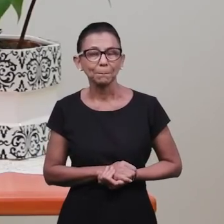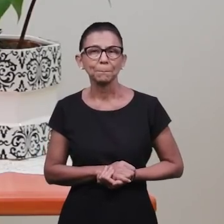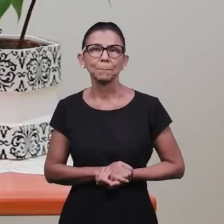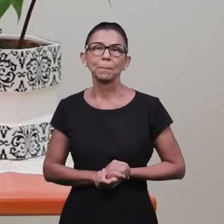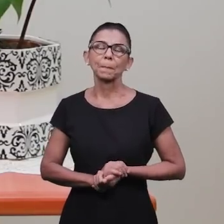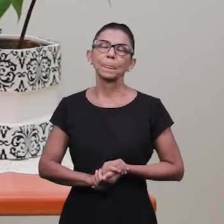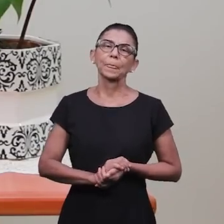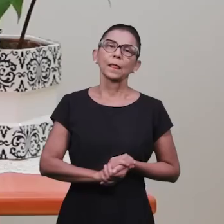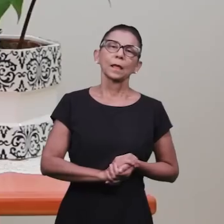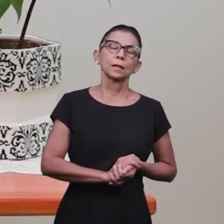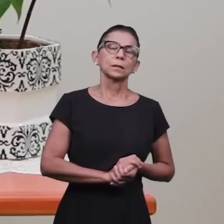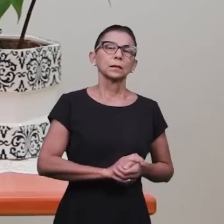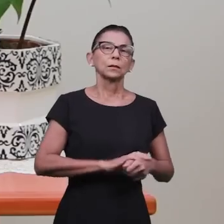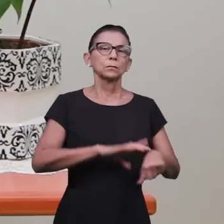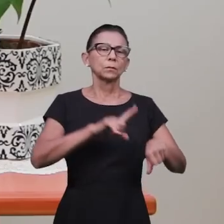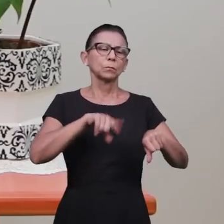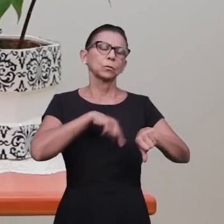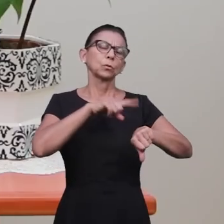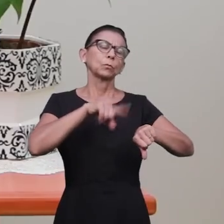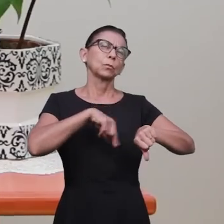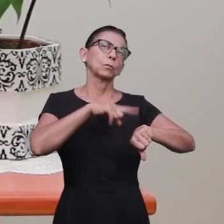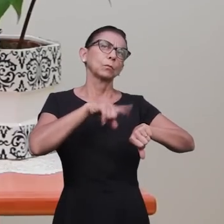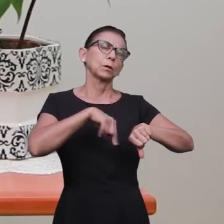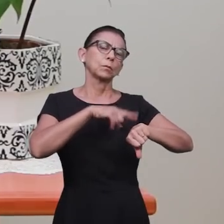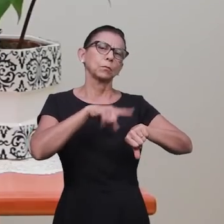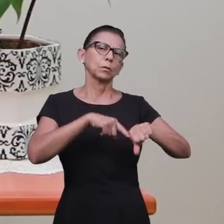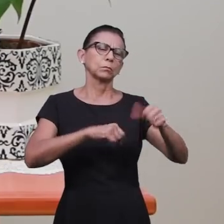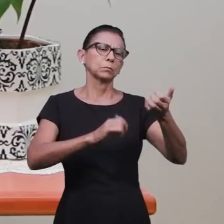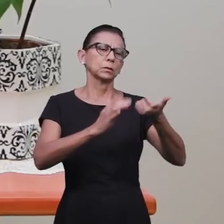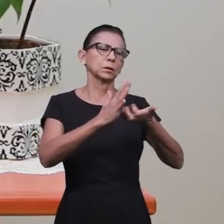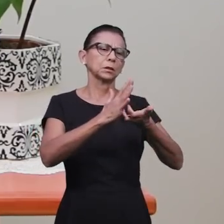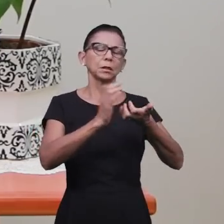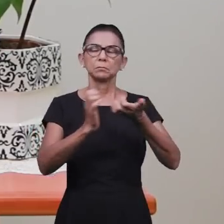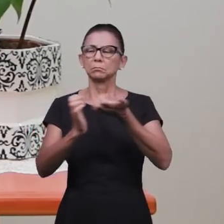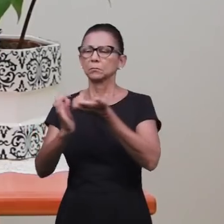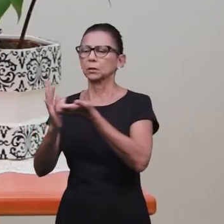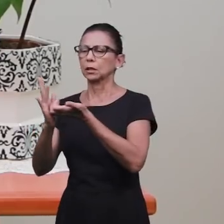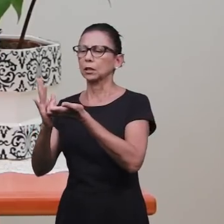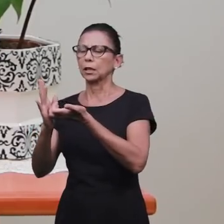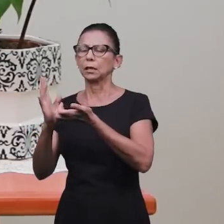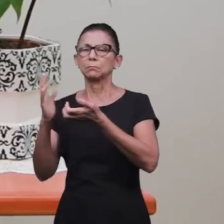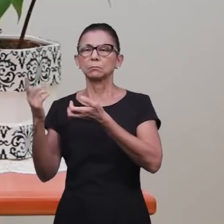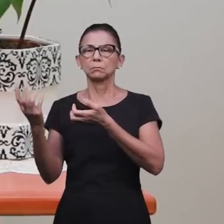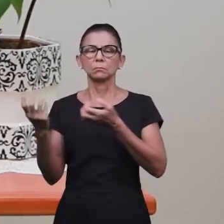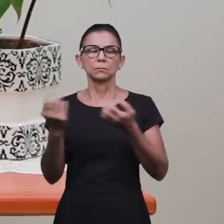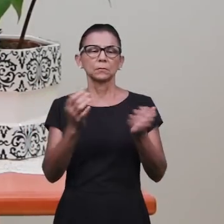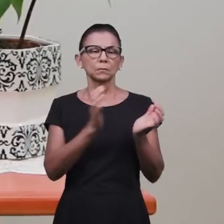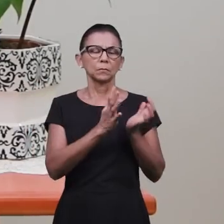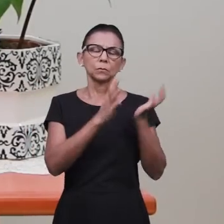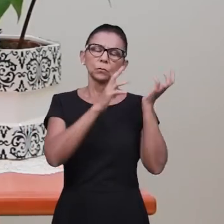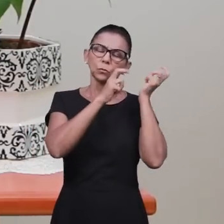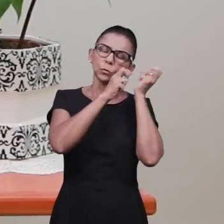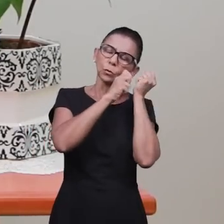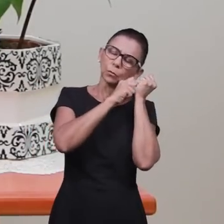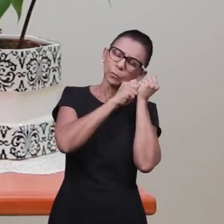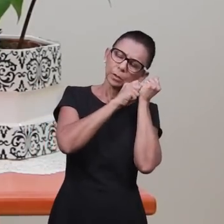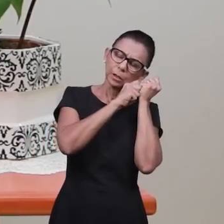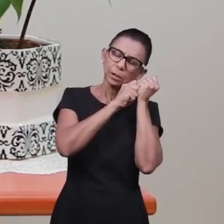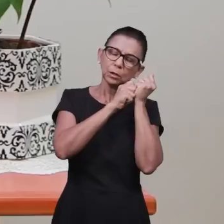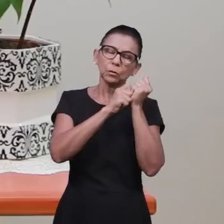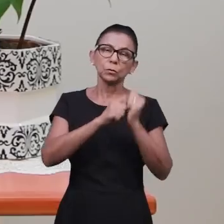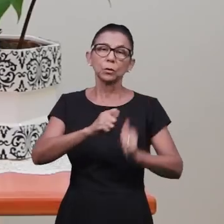Né? Com o passar das horas, todas dormiram, à meia-noite ouviu-se o